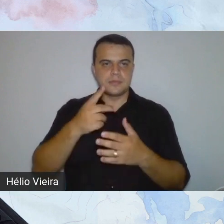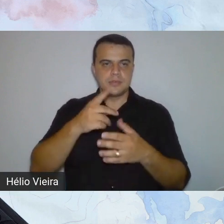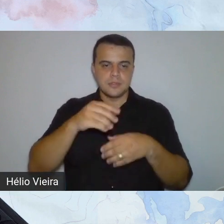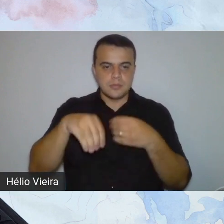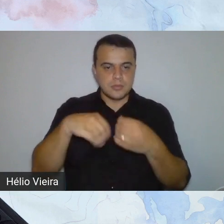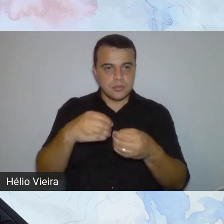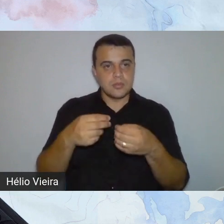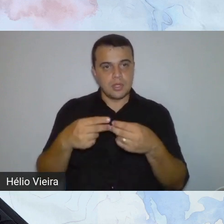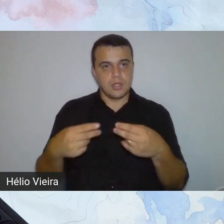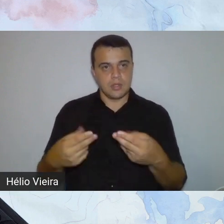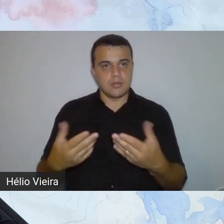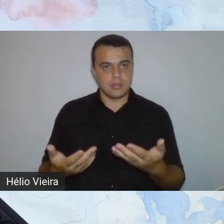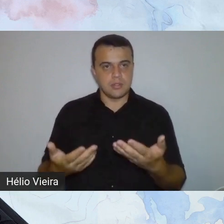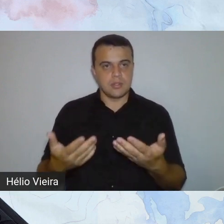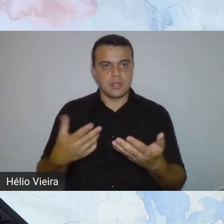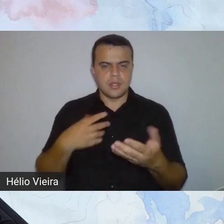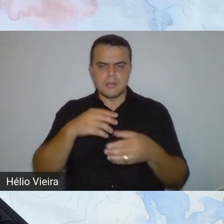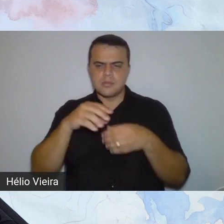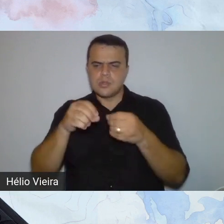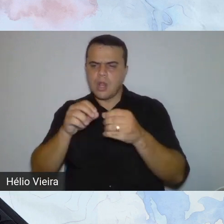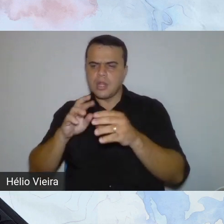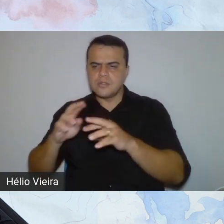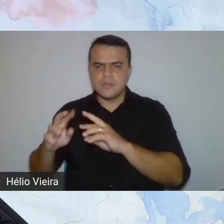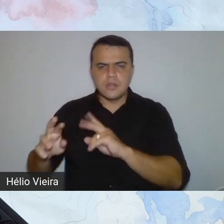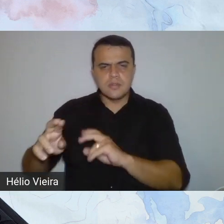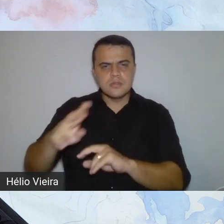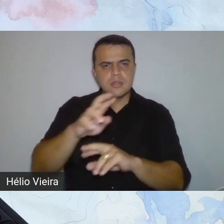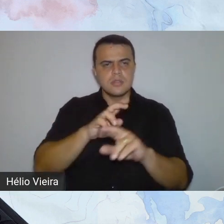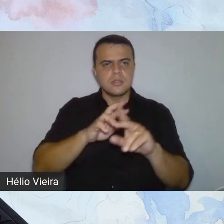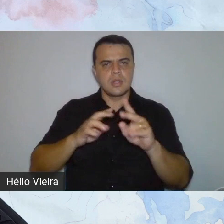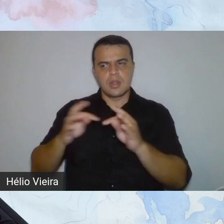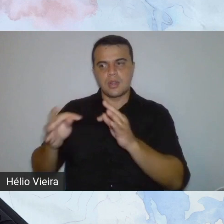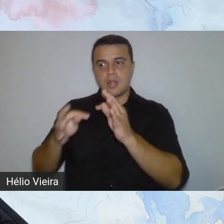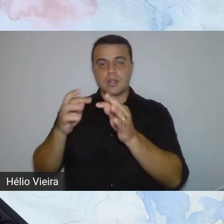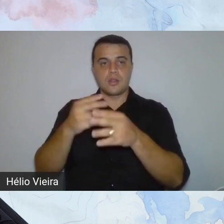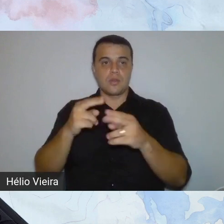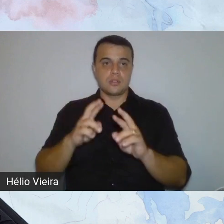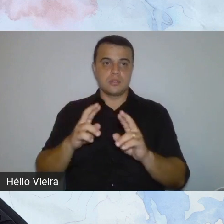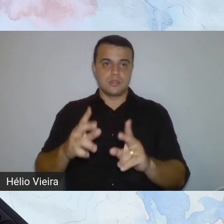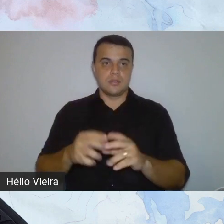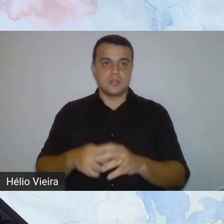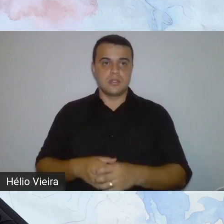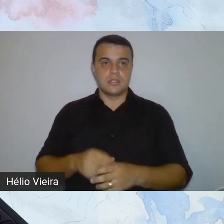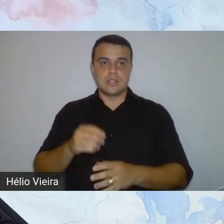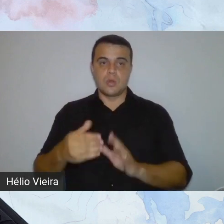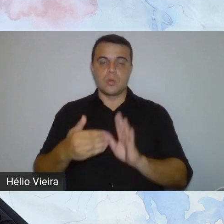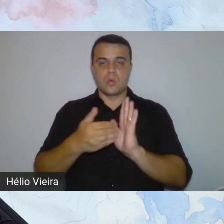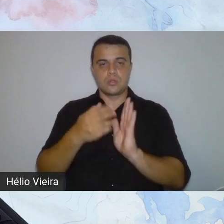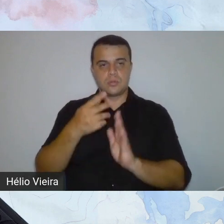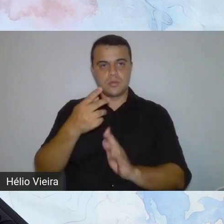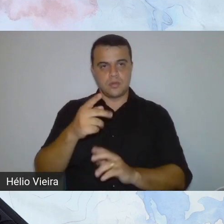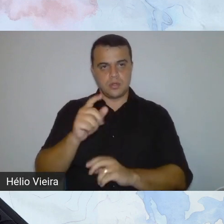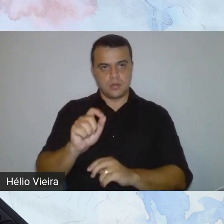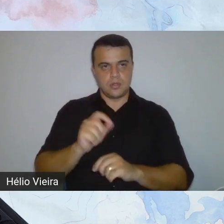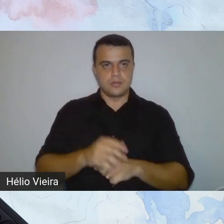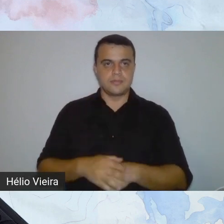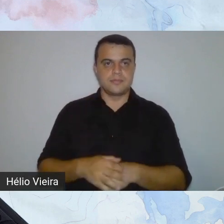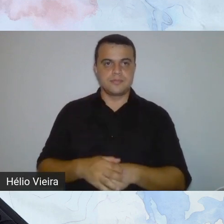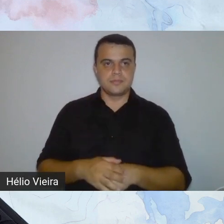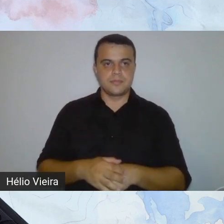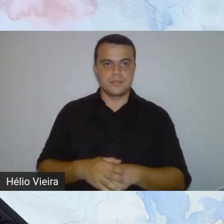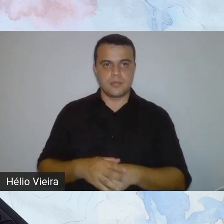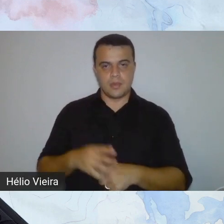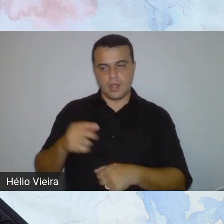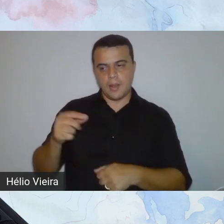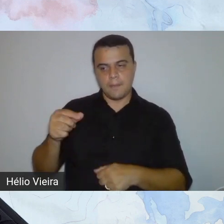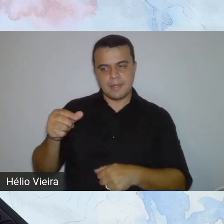né? Misturar técnicas, misturar linguagens, misturar coisas diferentes na aquarela. A última dica que eu queria deixar para vocês é o seguinte. Se eu tenho um